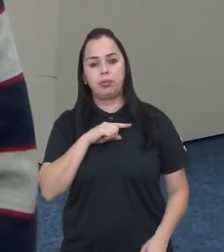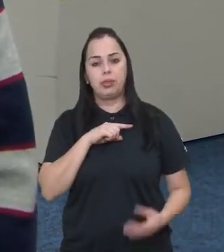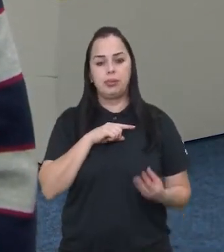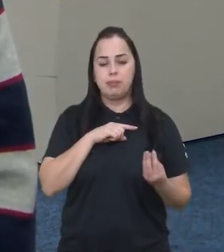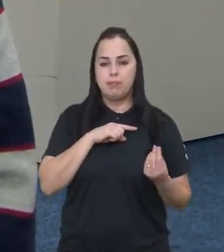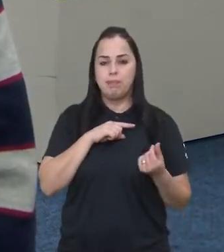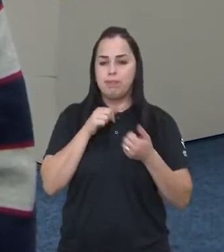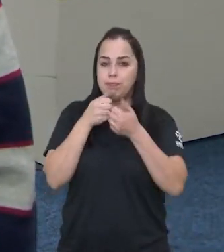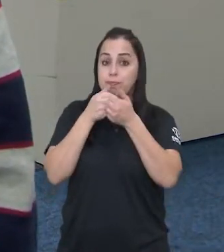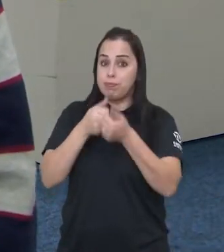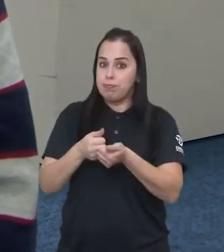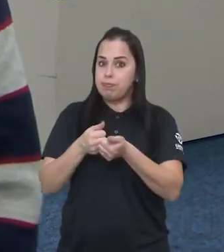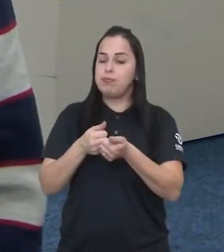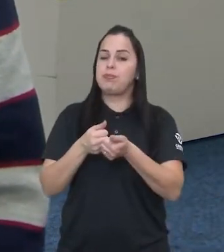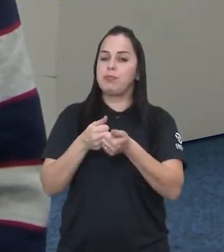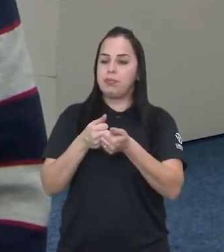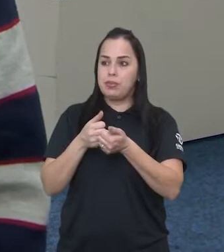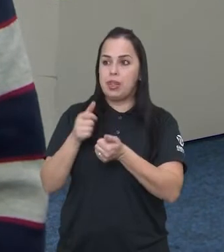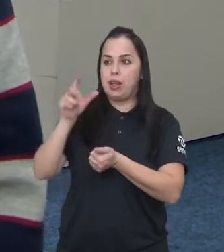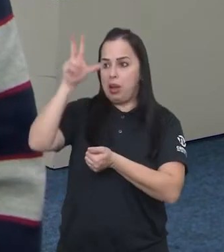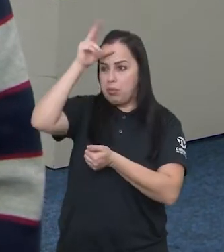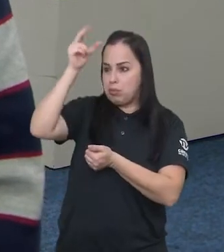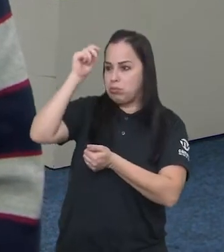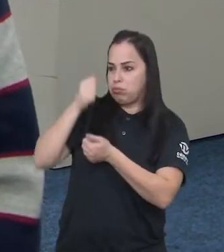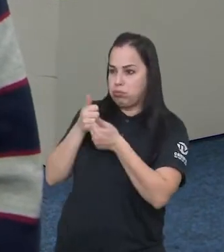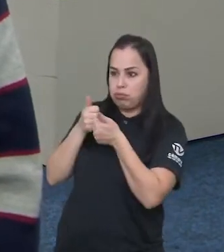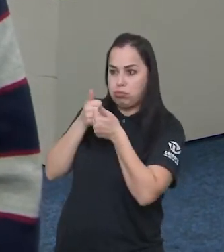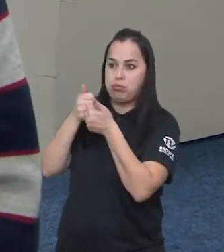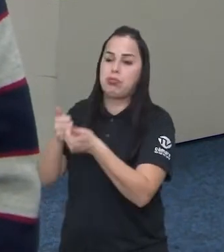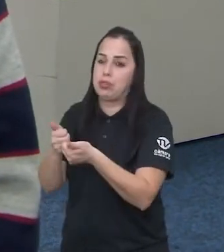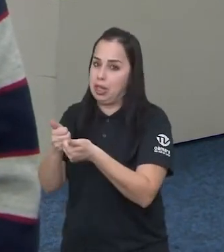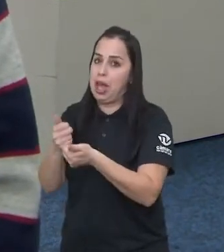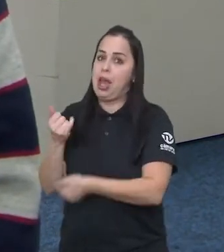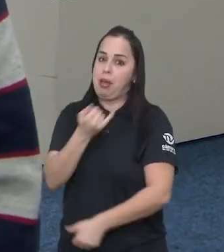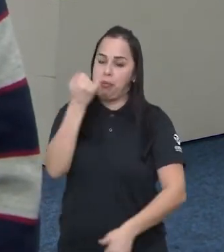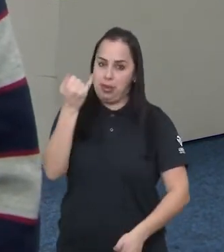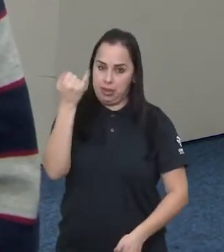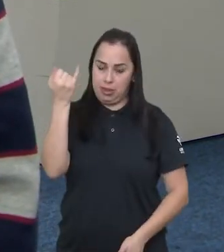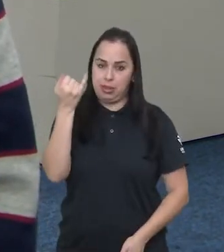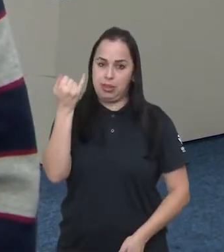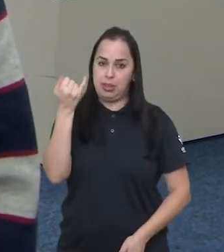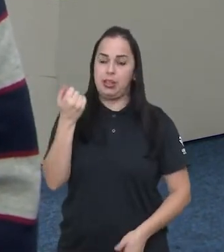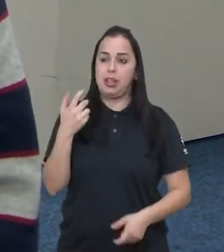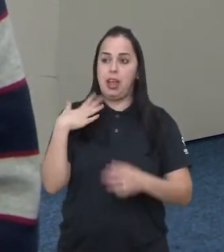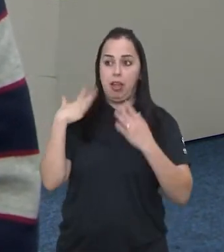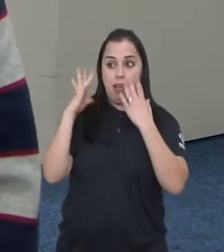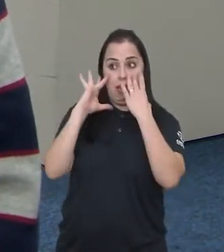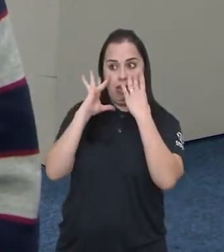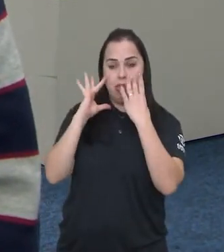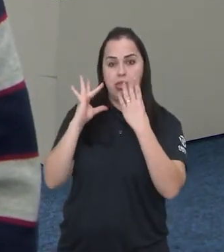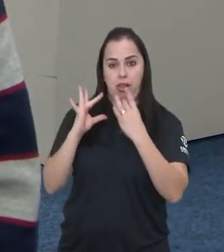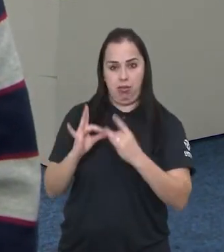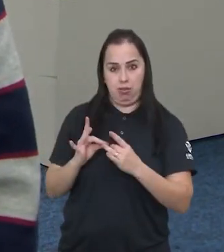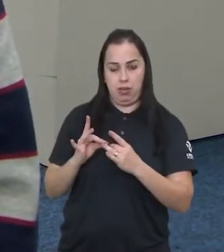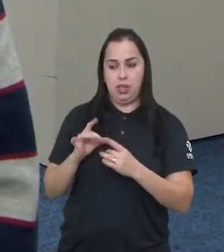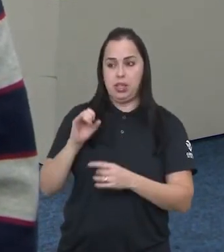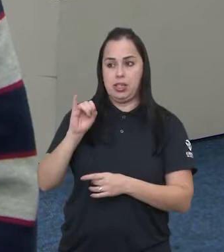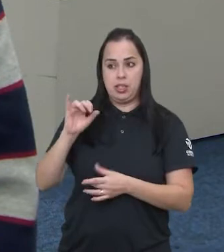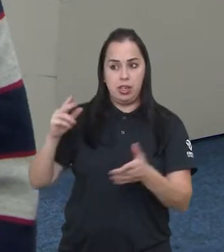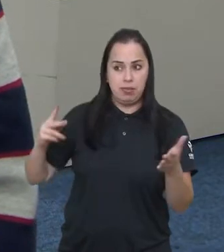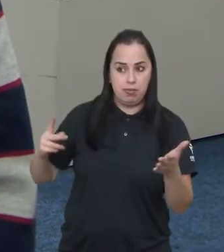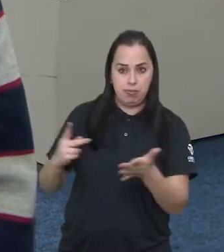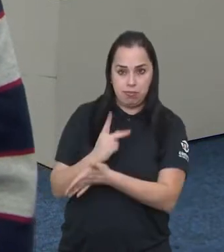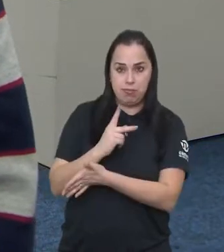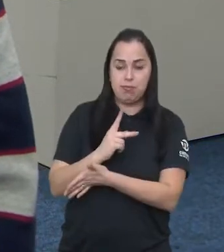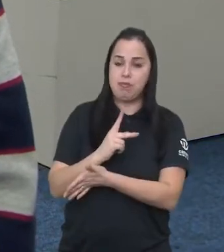esse acompanhamento executivo e legislativo, né? A gente está vendo esses números atento, né, a qualquer movimentação